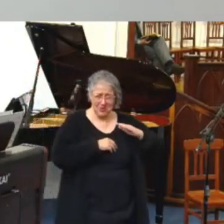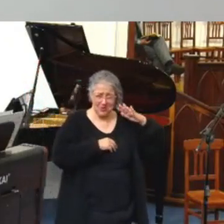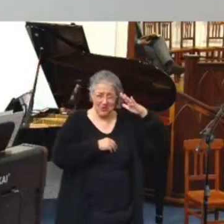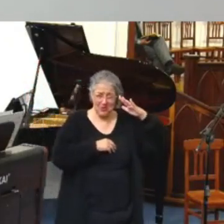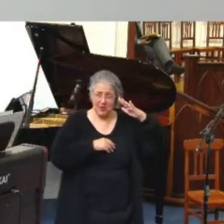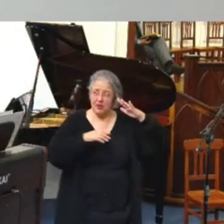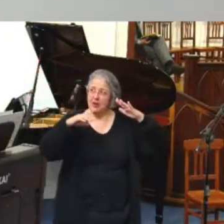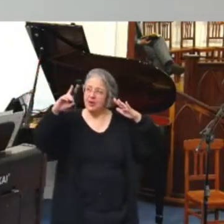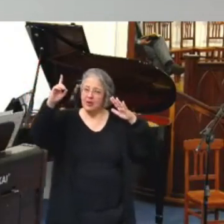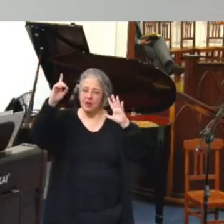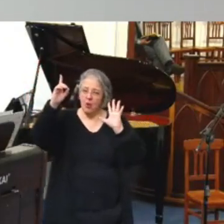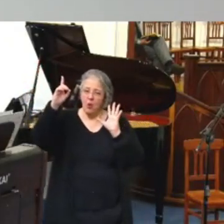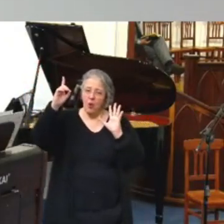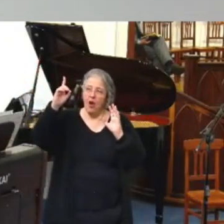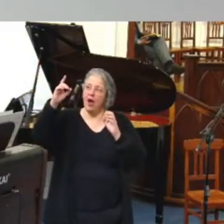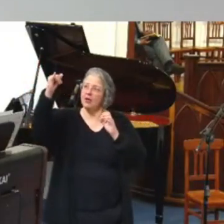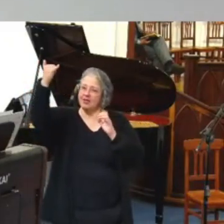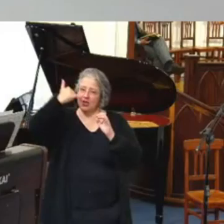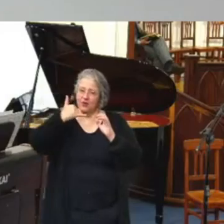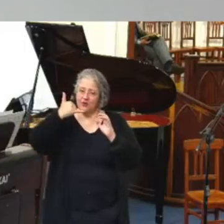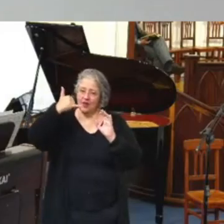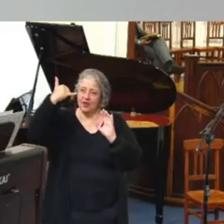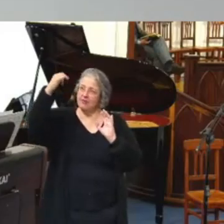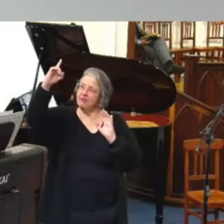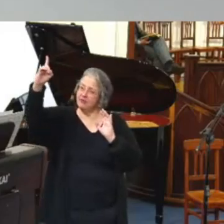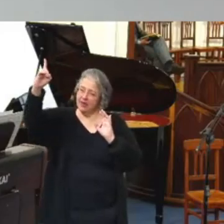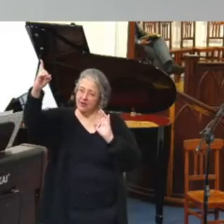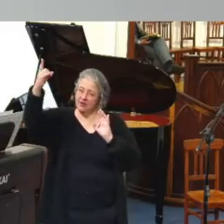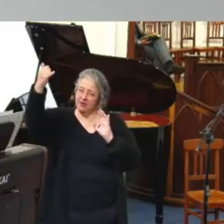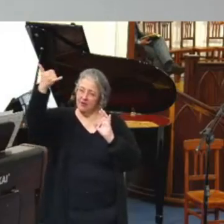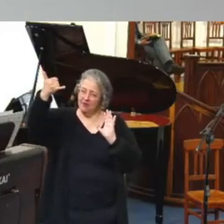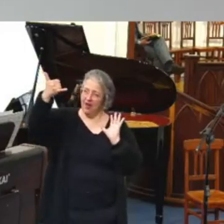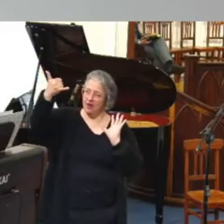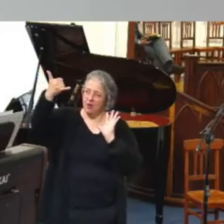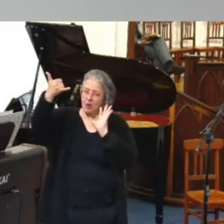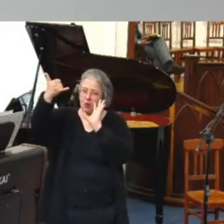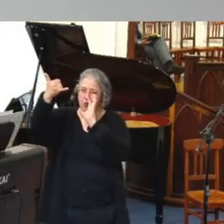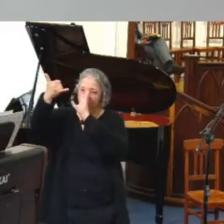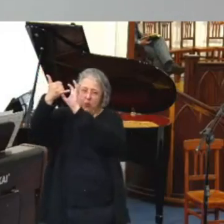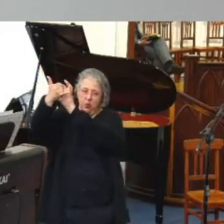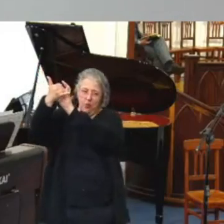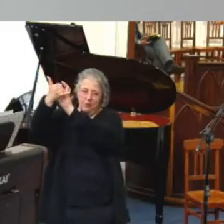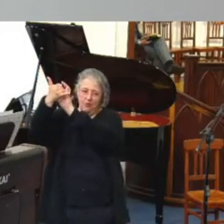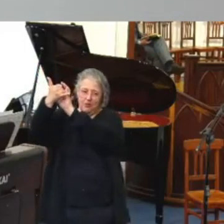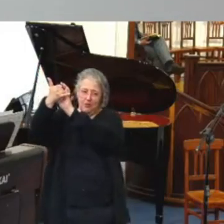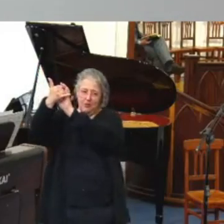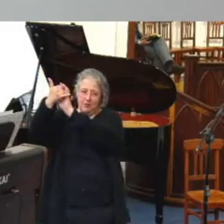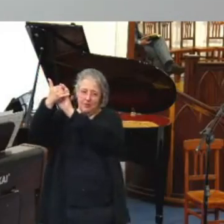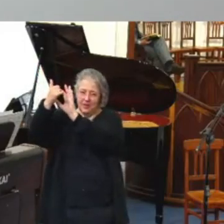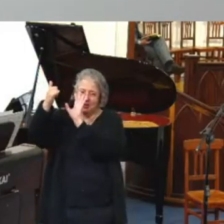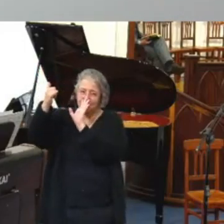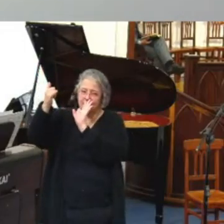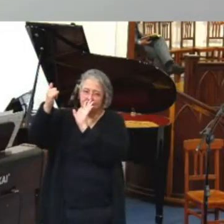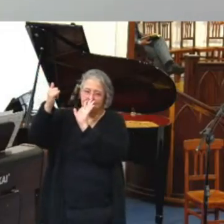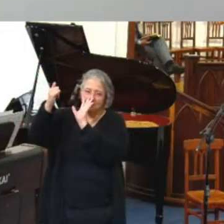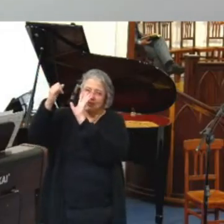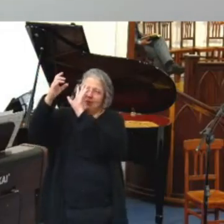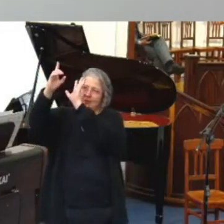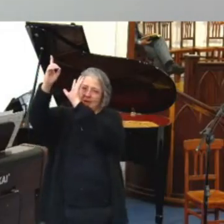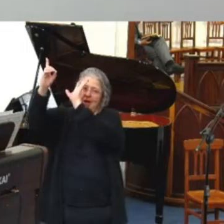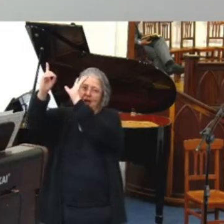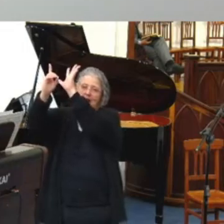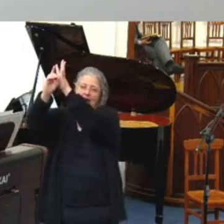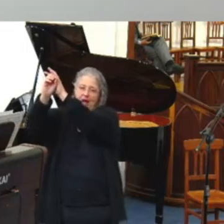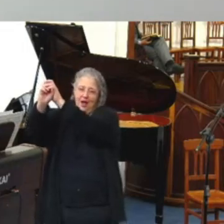tornarem queixas. Até quando, Senhor? E nós passamos a esquecer as